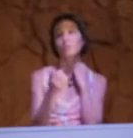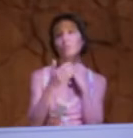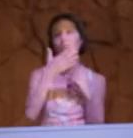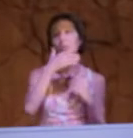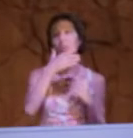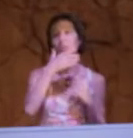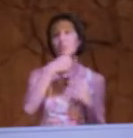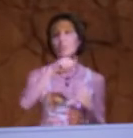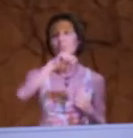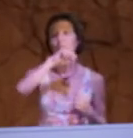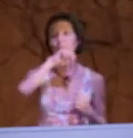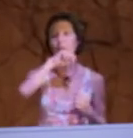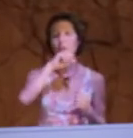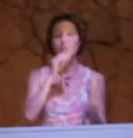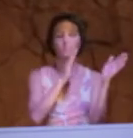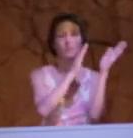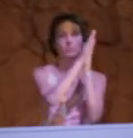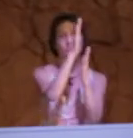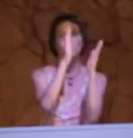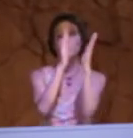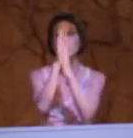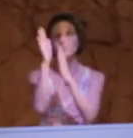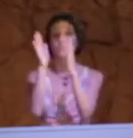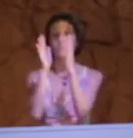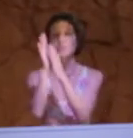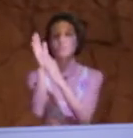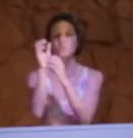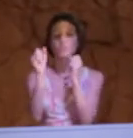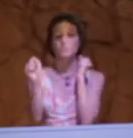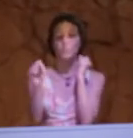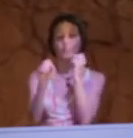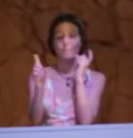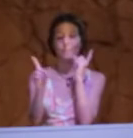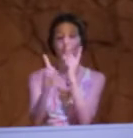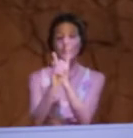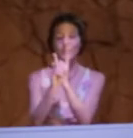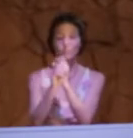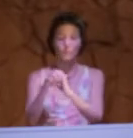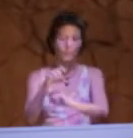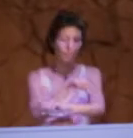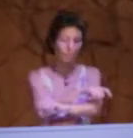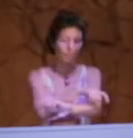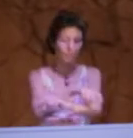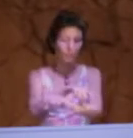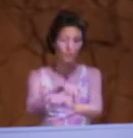descendo até Forte Príncipe da Beira, Rondônia. Por isso a nossa troca é ontem